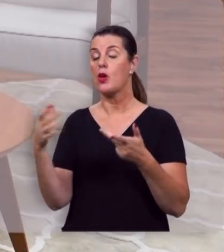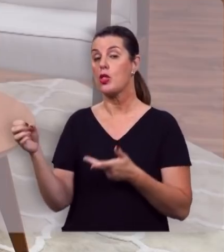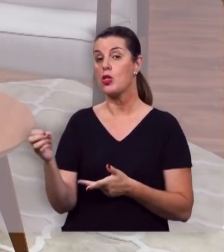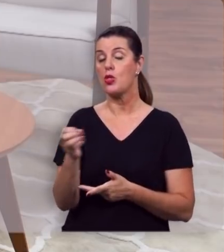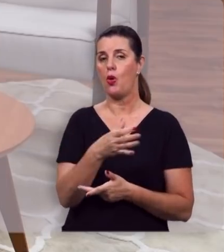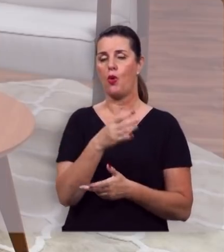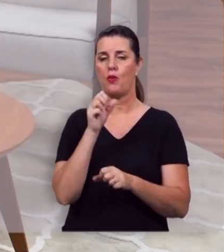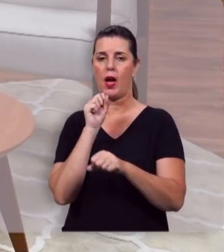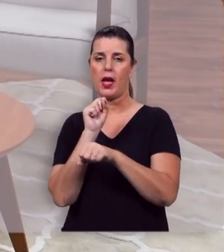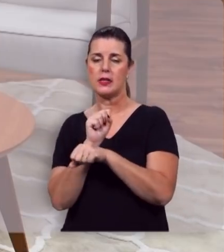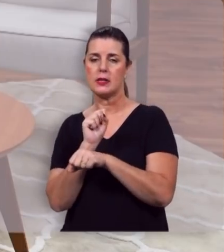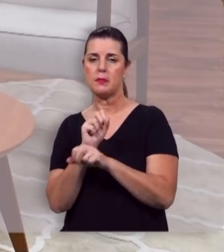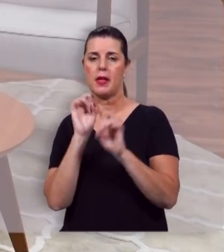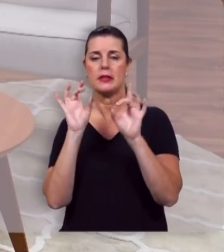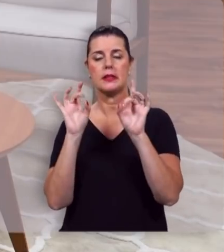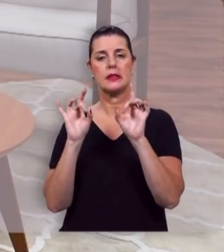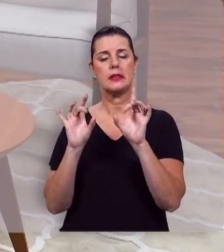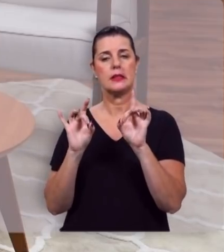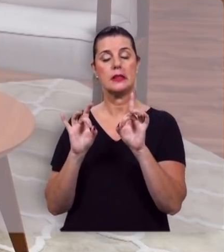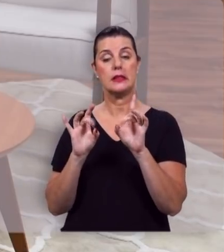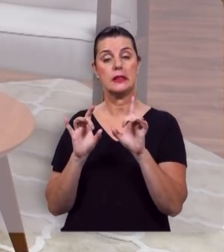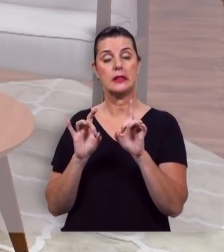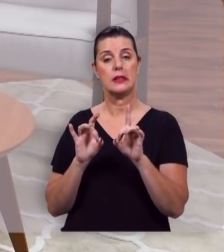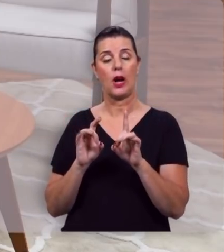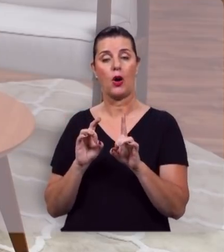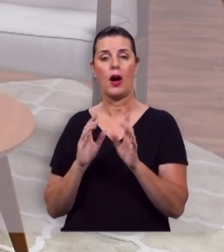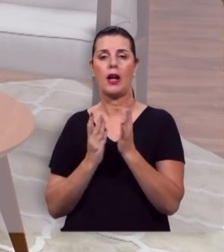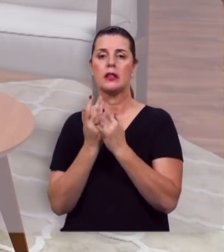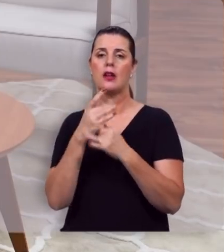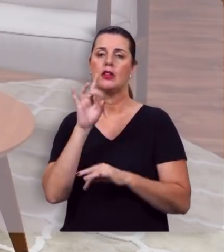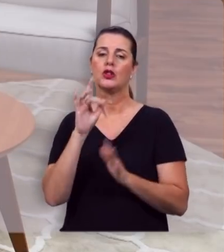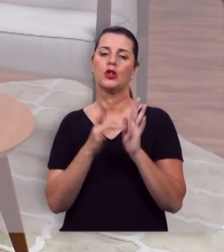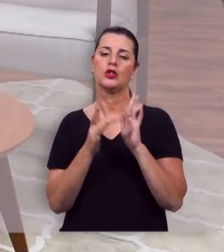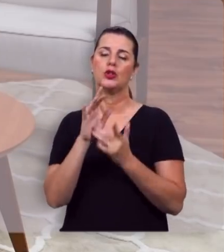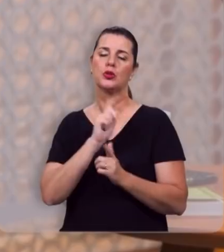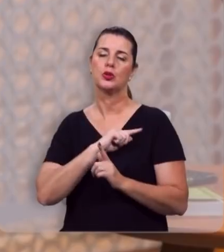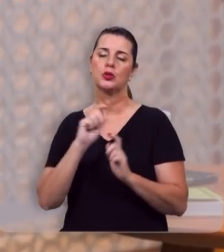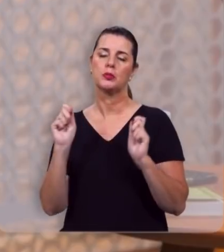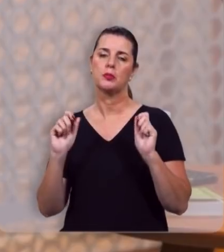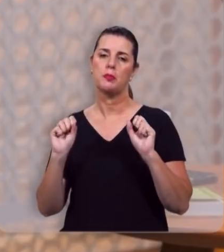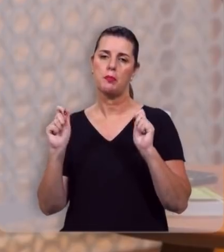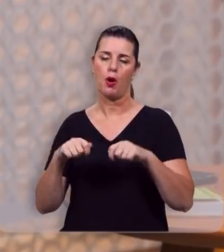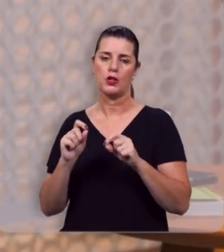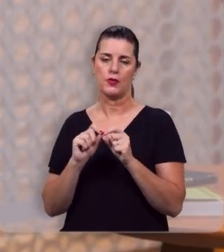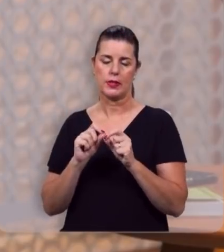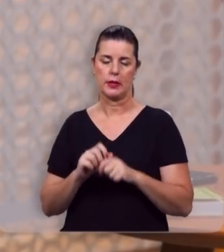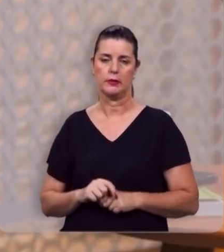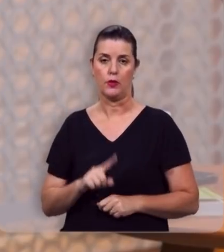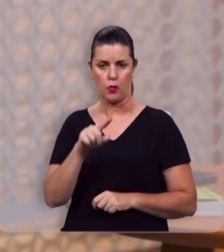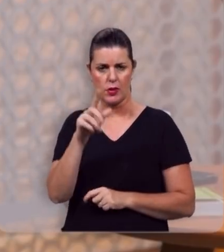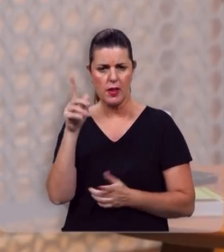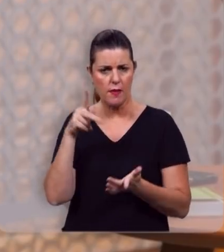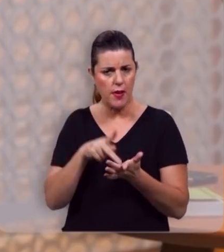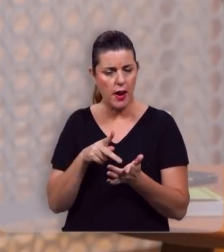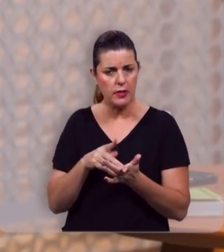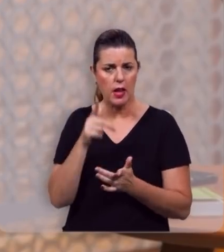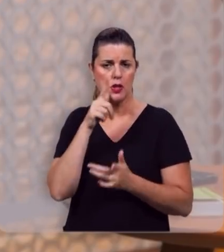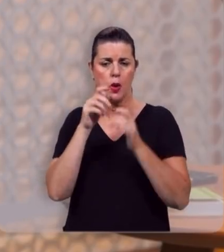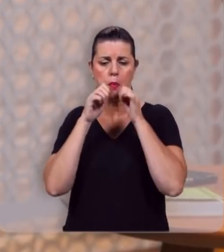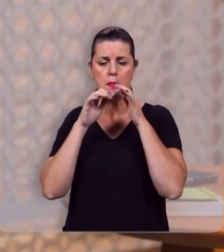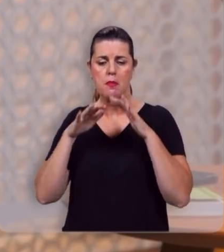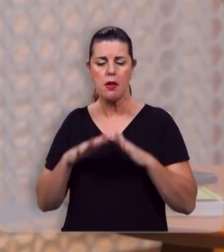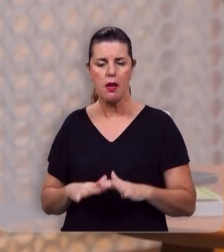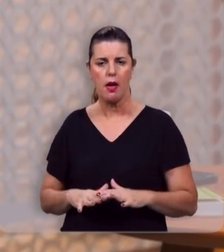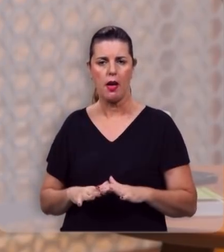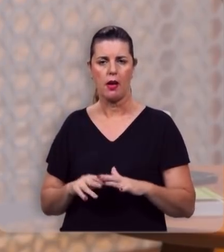novo e especial por meio daquilo que só Cristo pode fazer. E se você de fato foi então